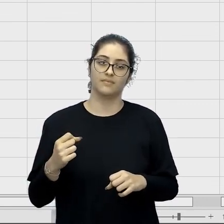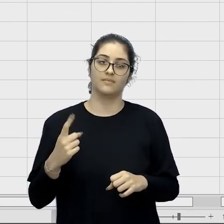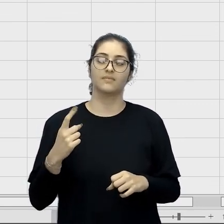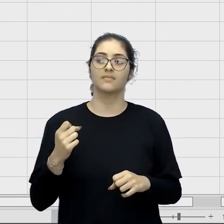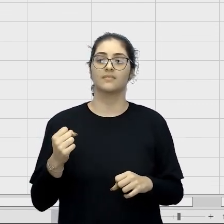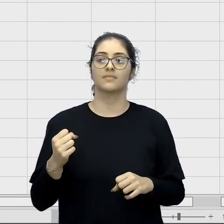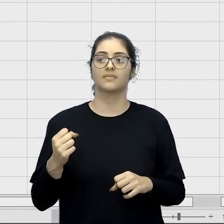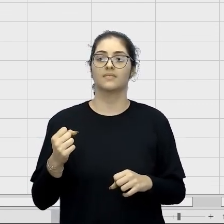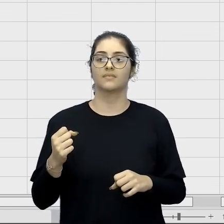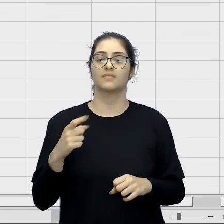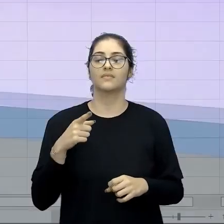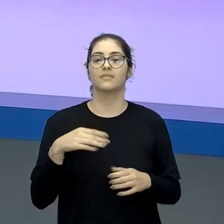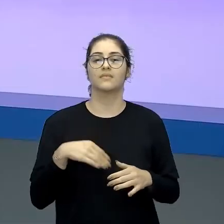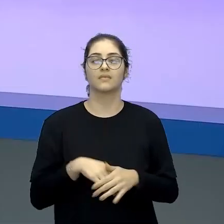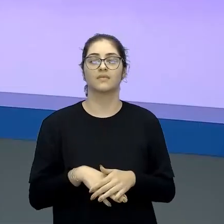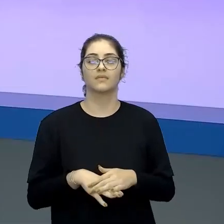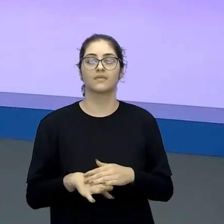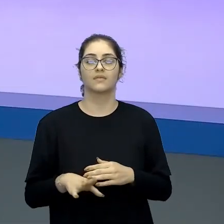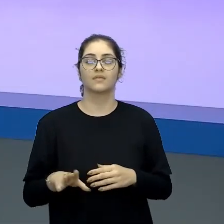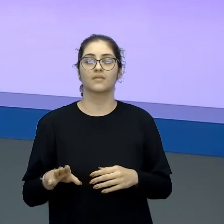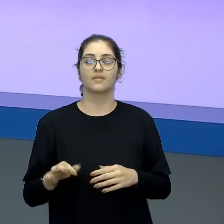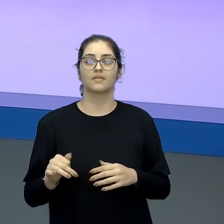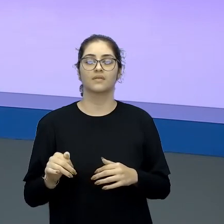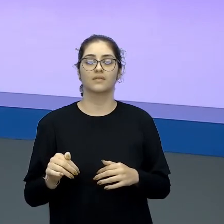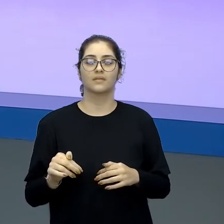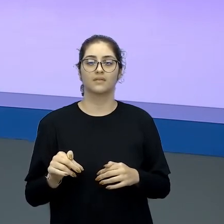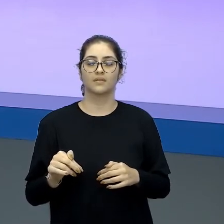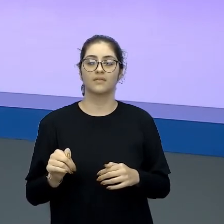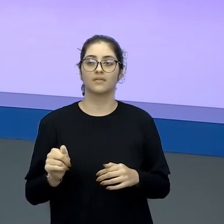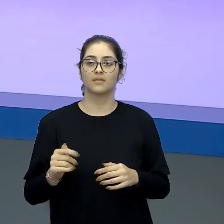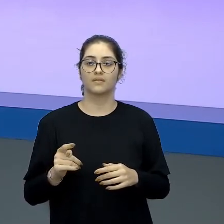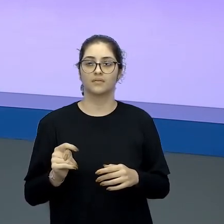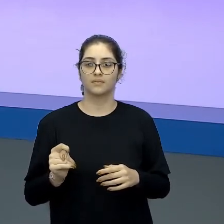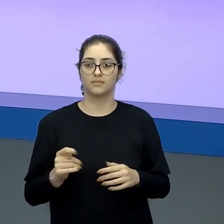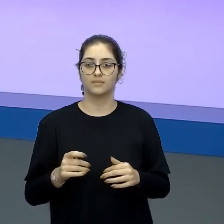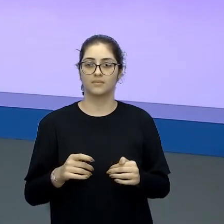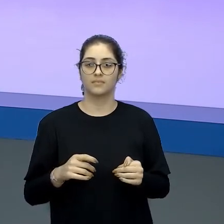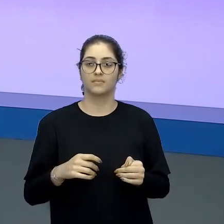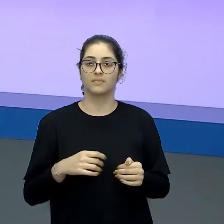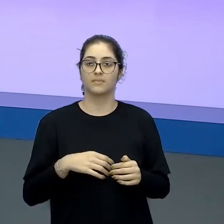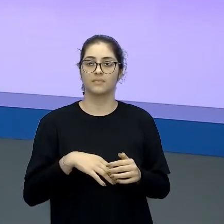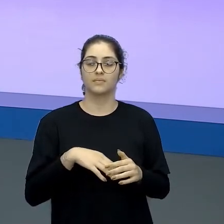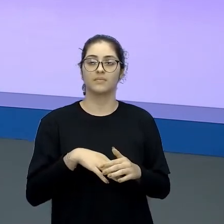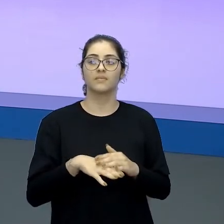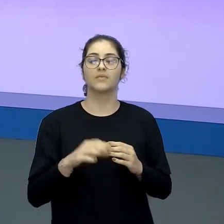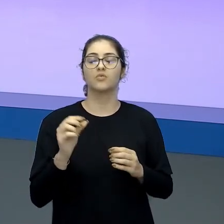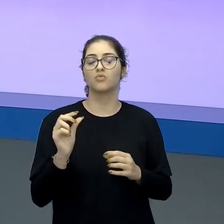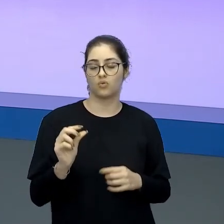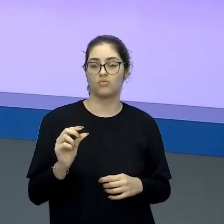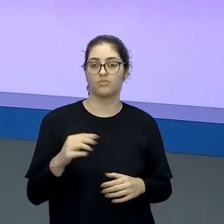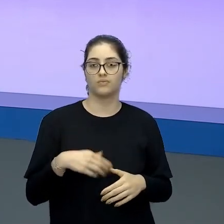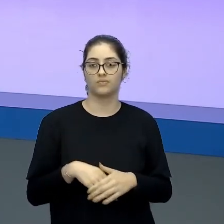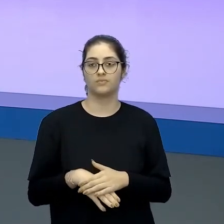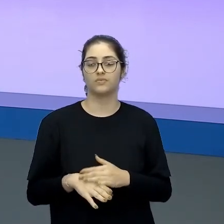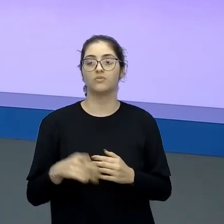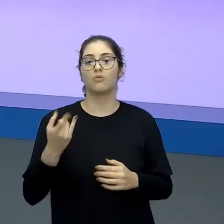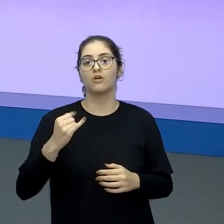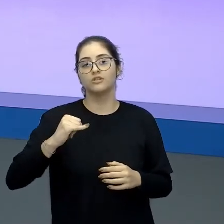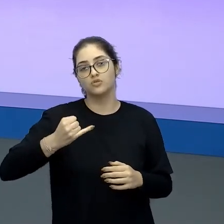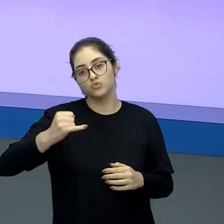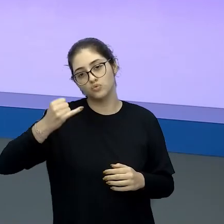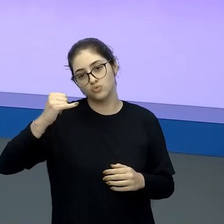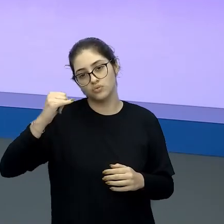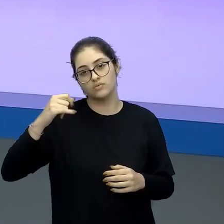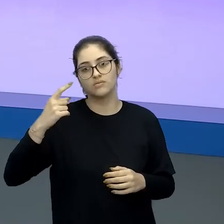R$180, que dá pra gente guardar, começando com pouco. Vamos pensar em mais aí se a gente colocar uns jurinhos depois.